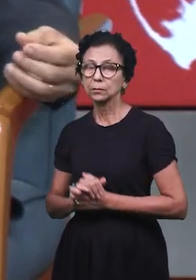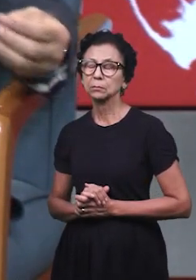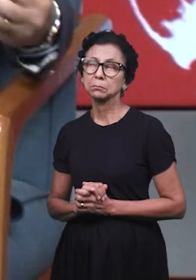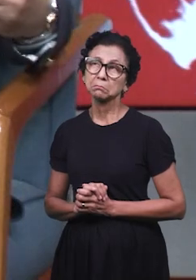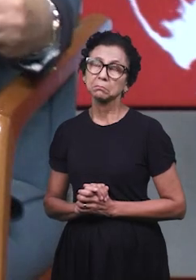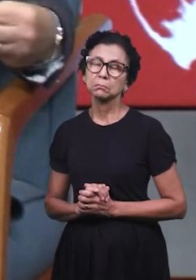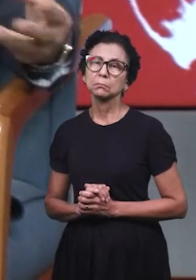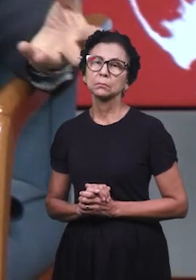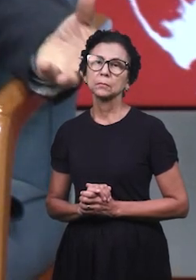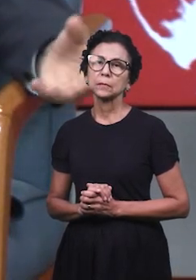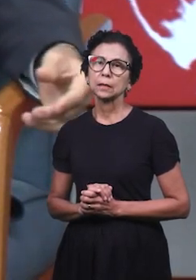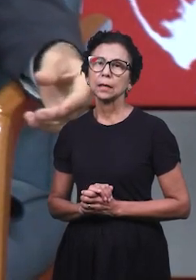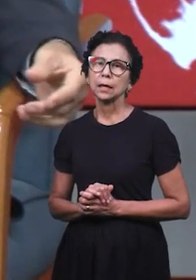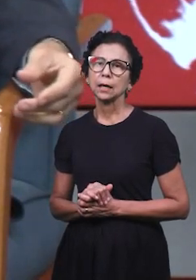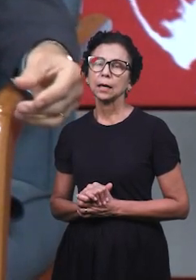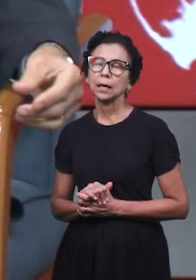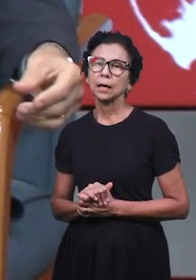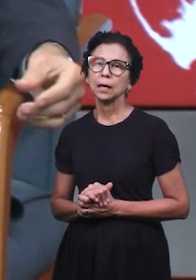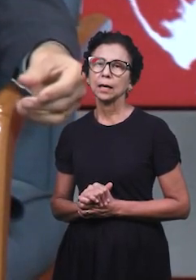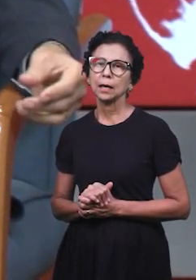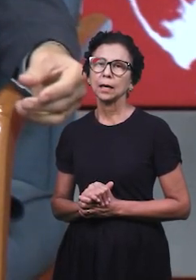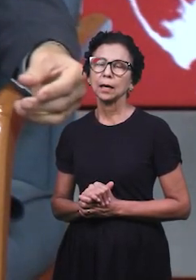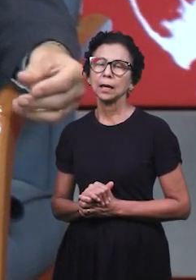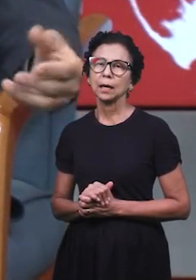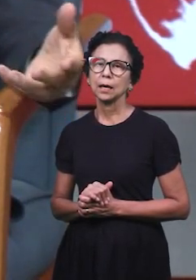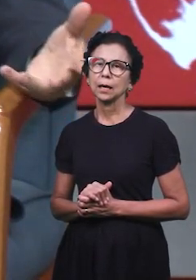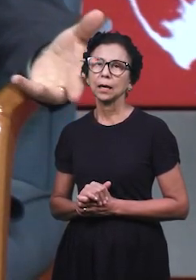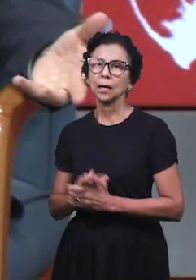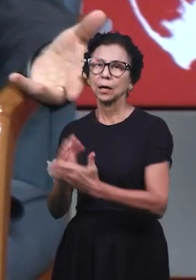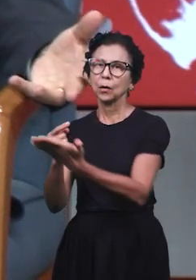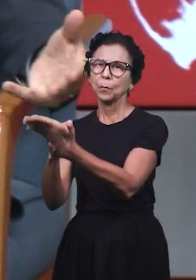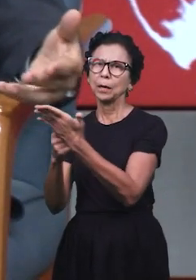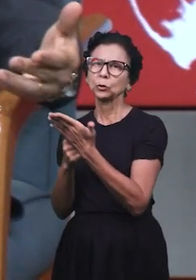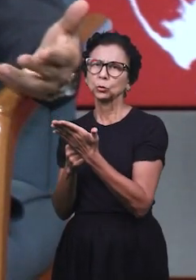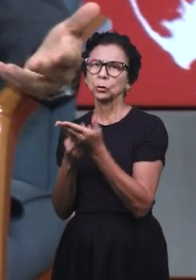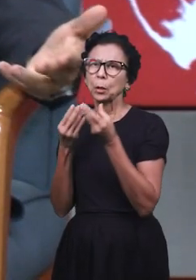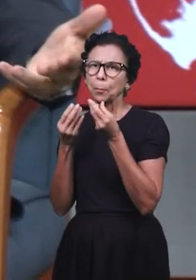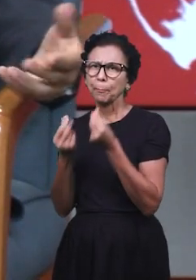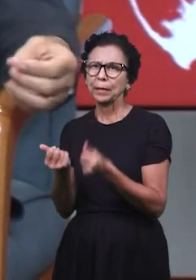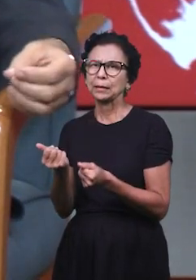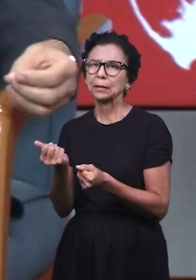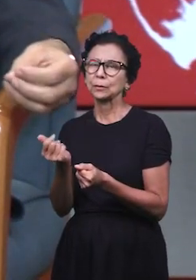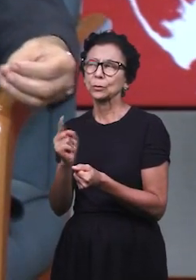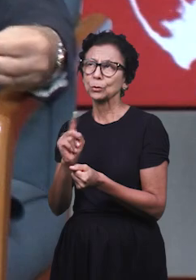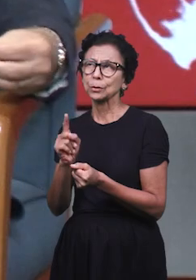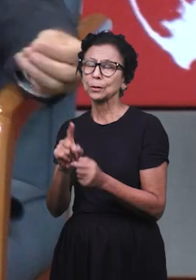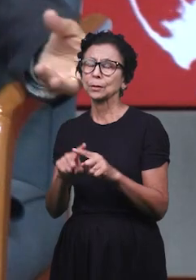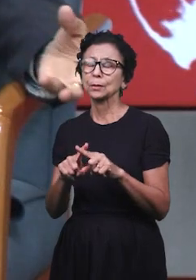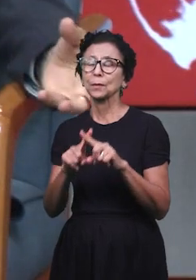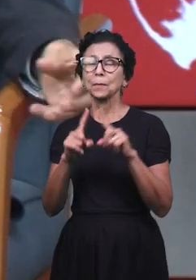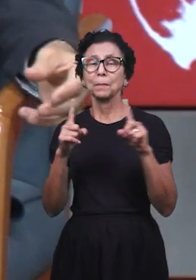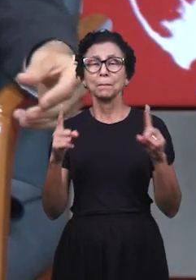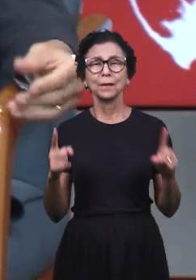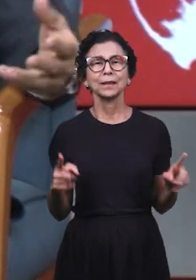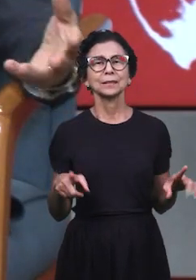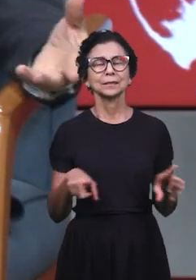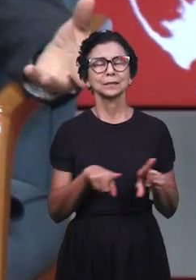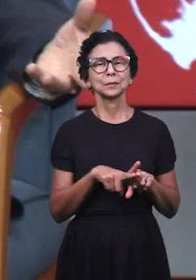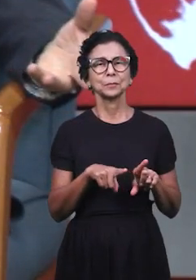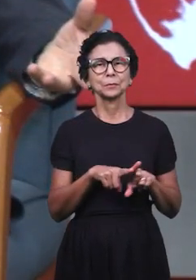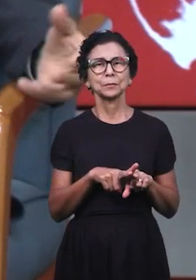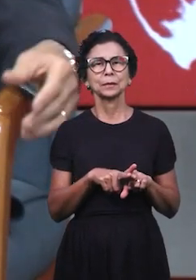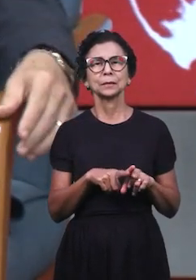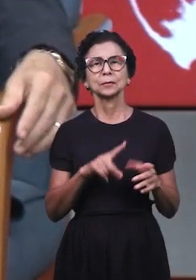de ser favor imerecido, como se diz, mas também graça como sinônimo do Espírito Santo,